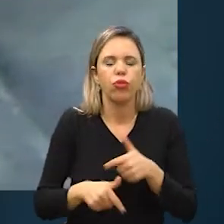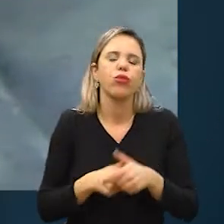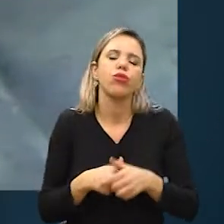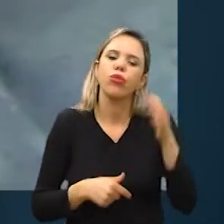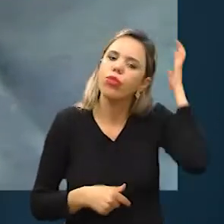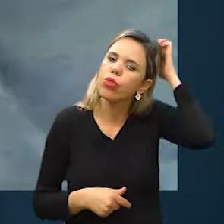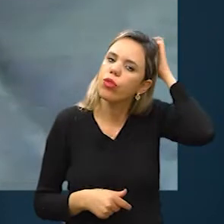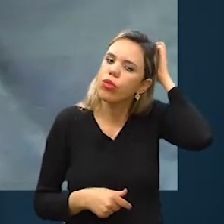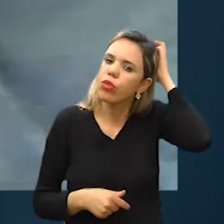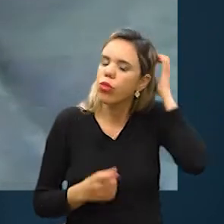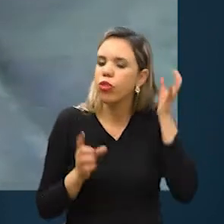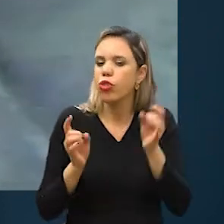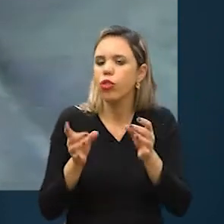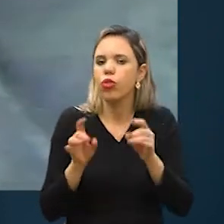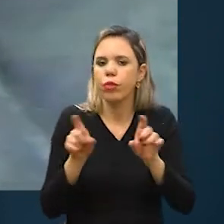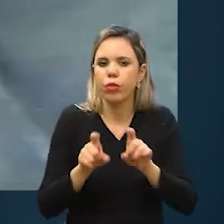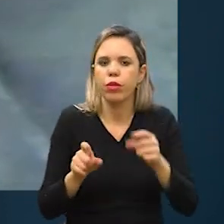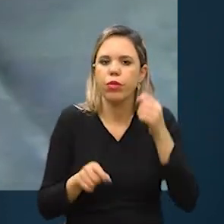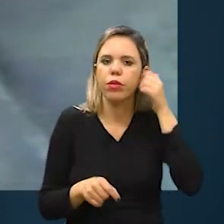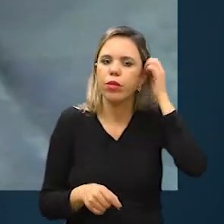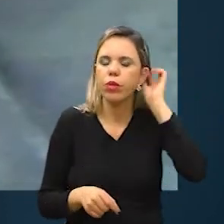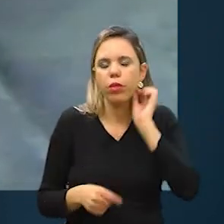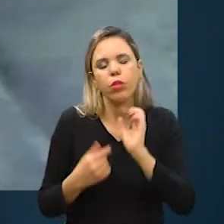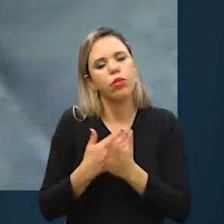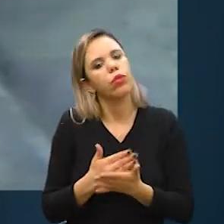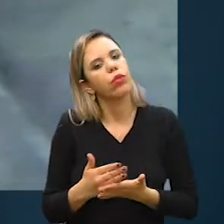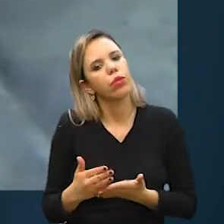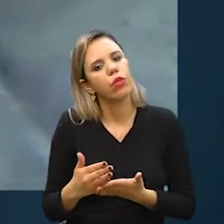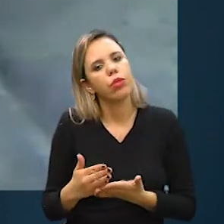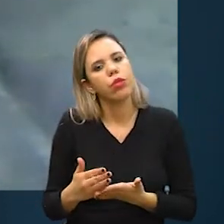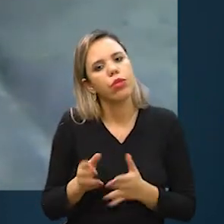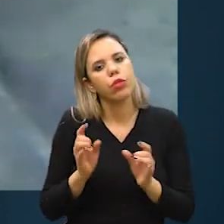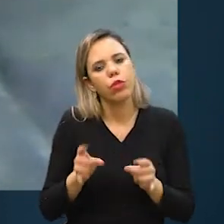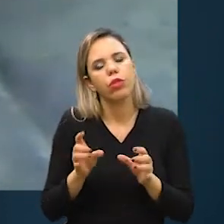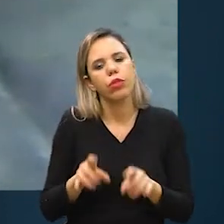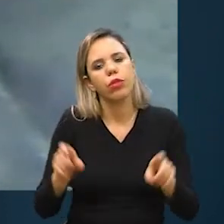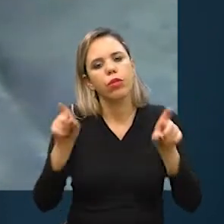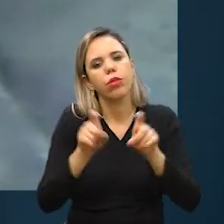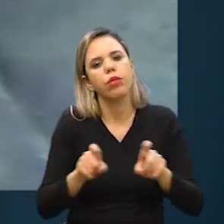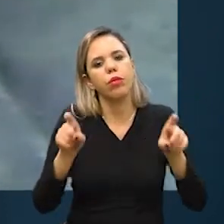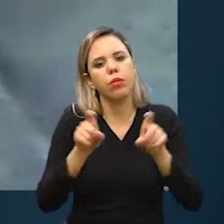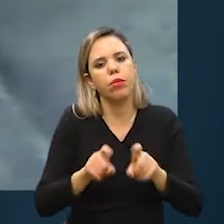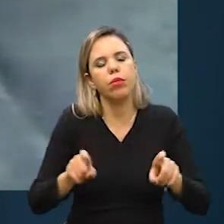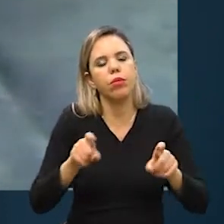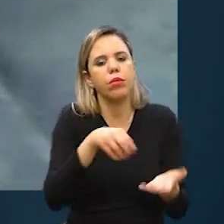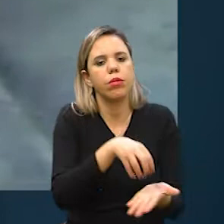mercado de venda de computadores e comecei a vender